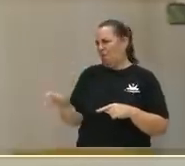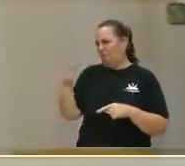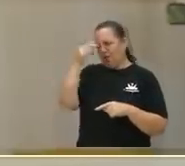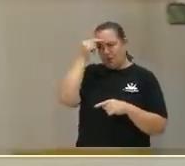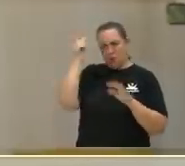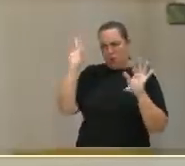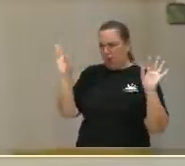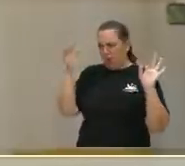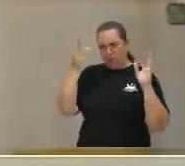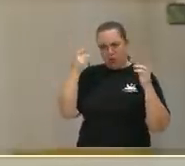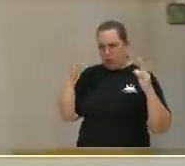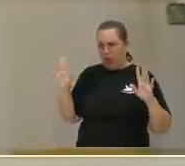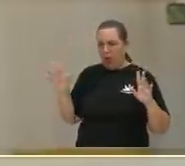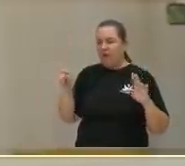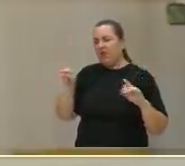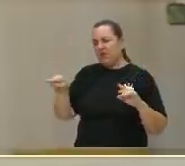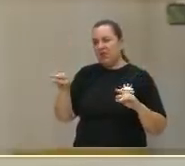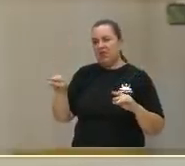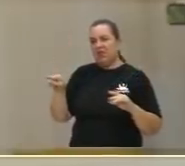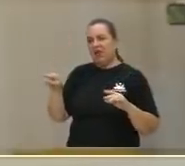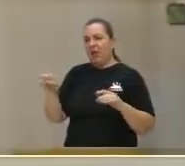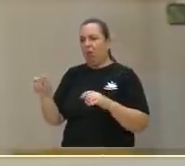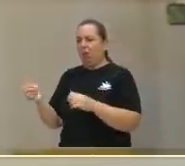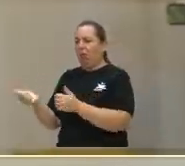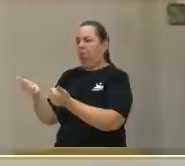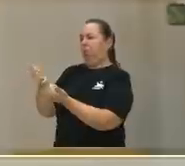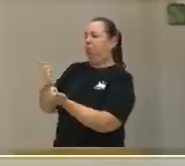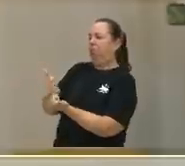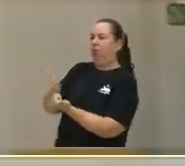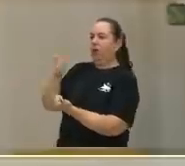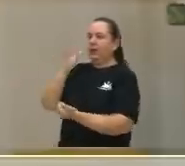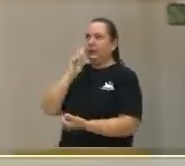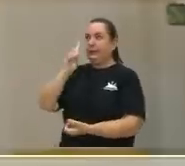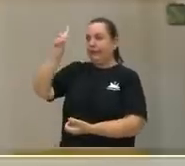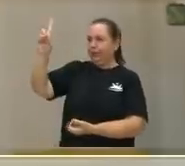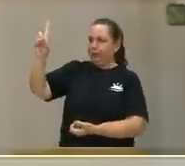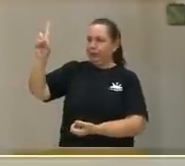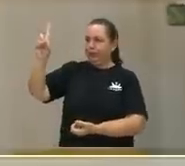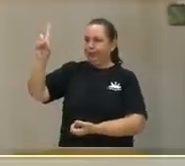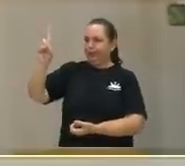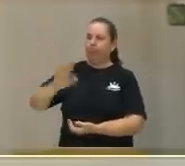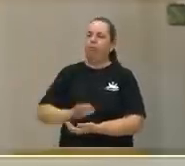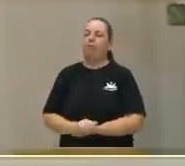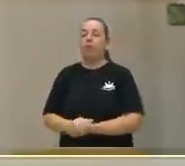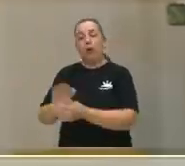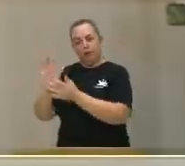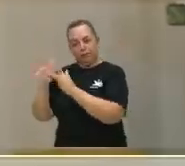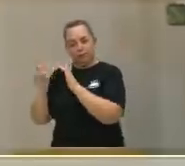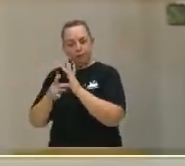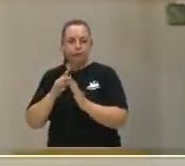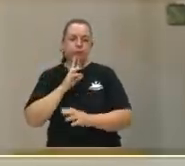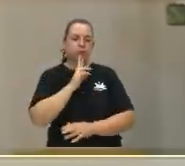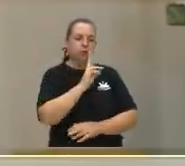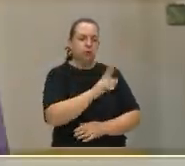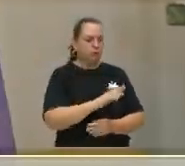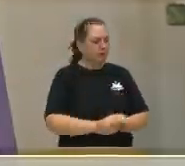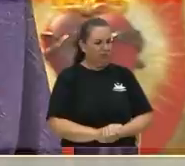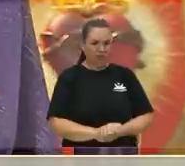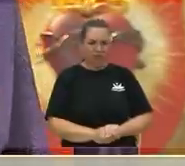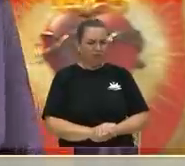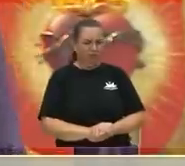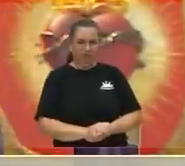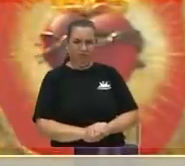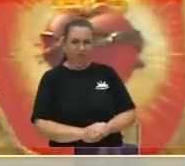tu que fazes deus a jesus isso acaso